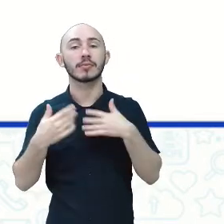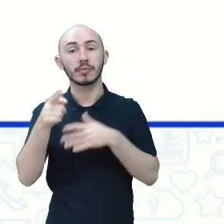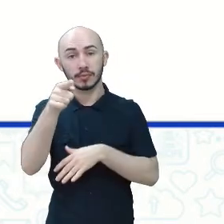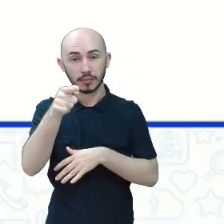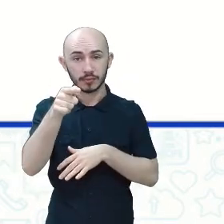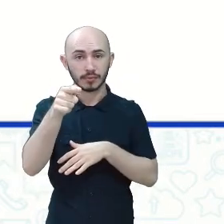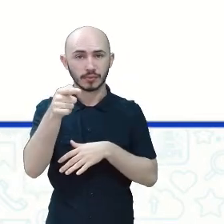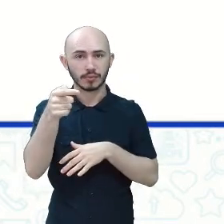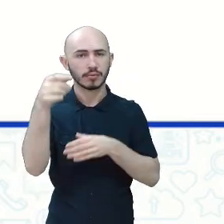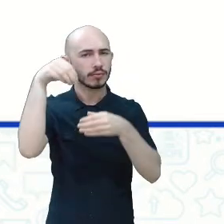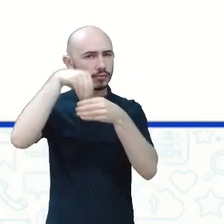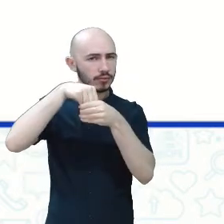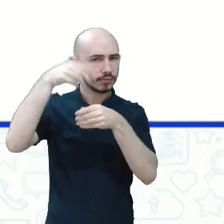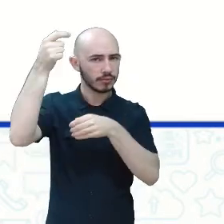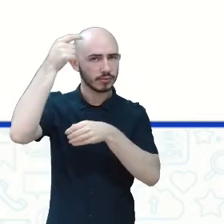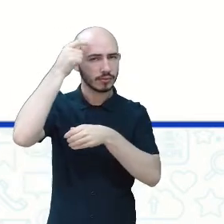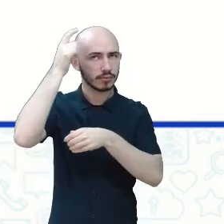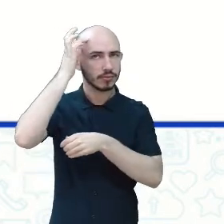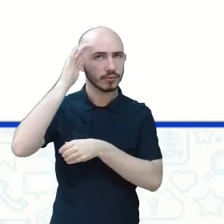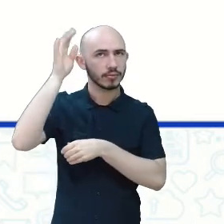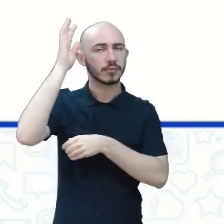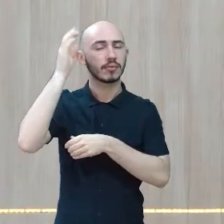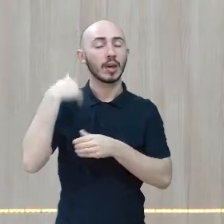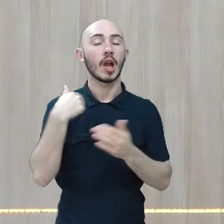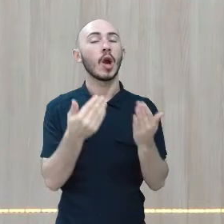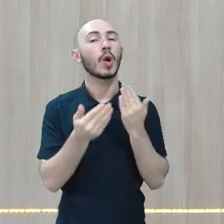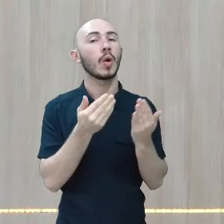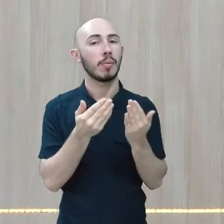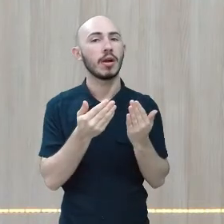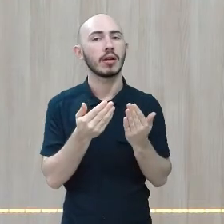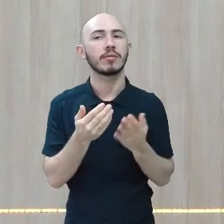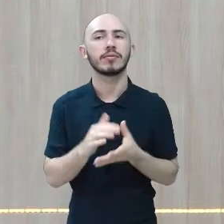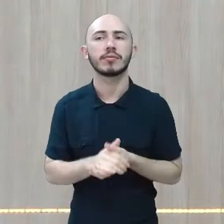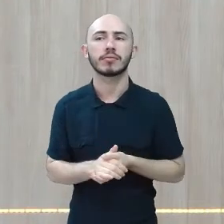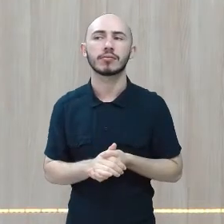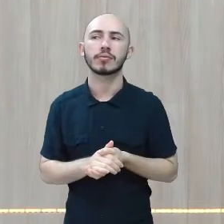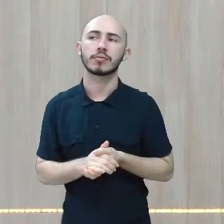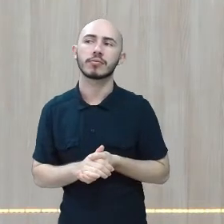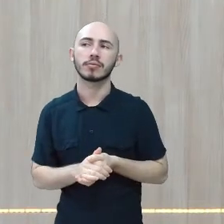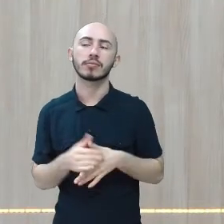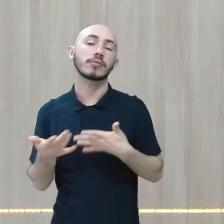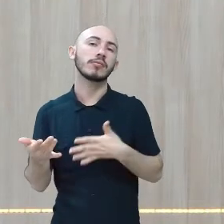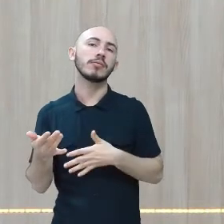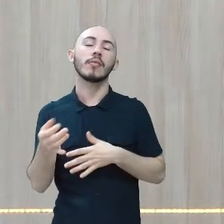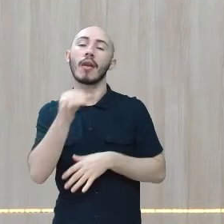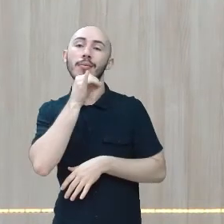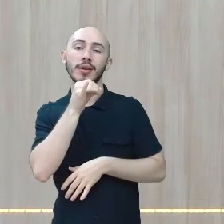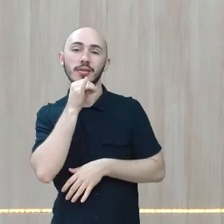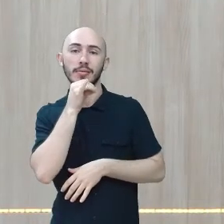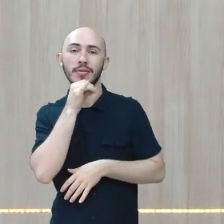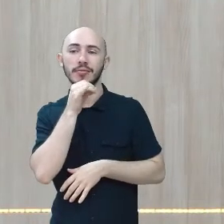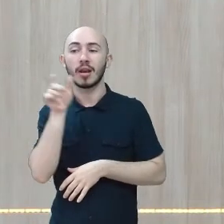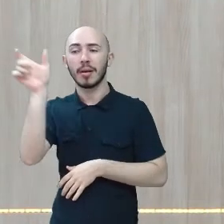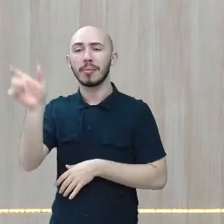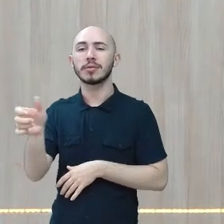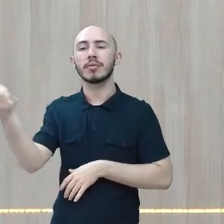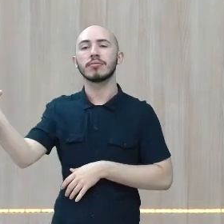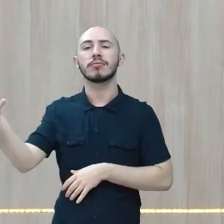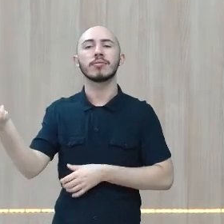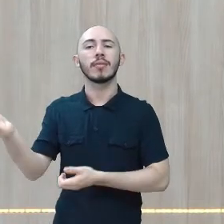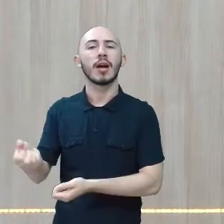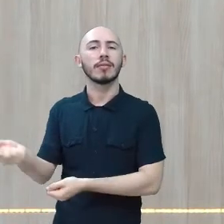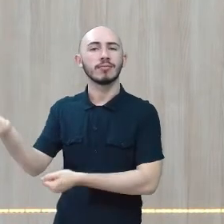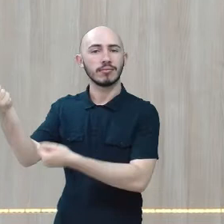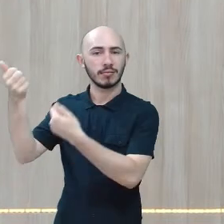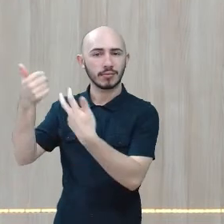compara mentalmente, não é? Quando alguém chega e diz assim, você é o meu sol, não é? Você está fazendo,